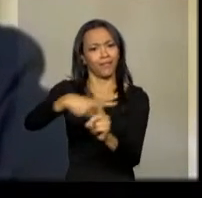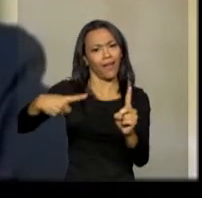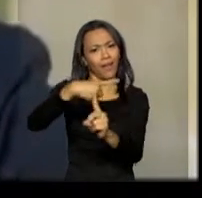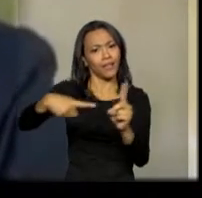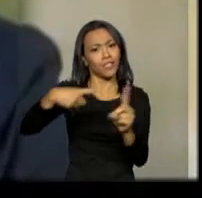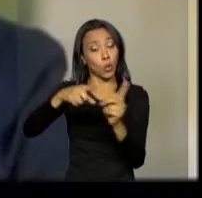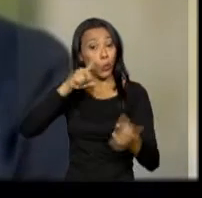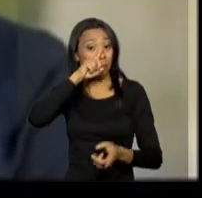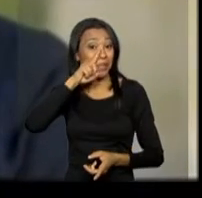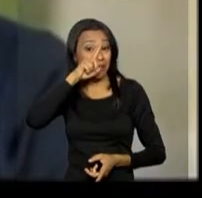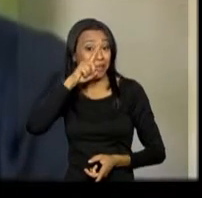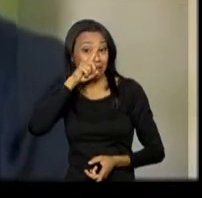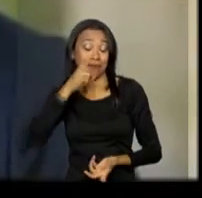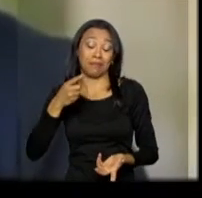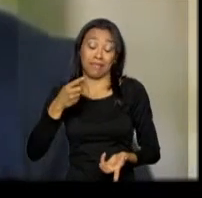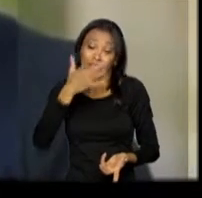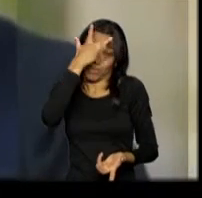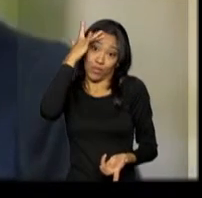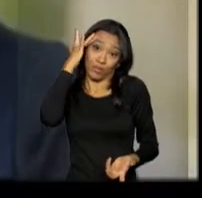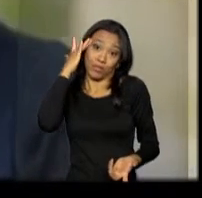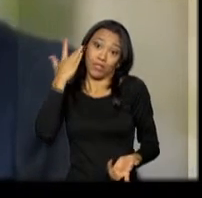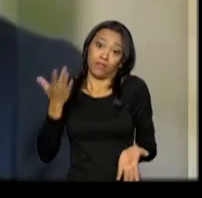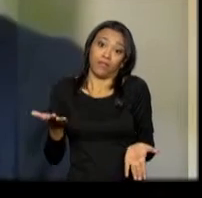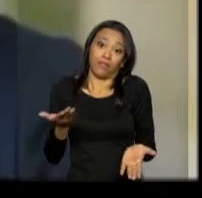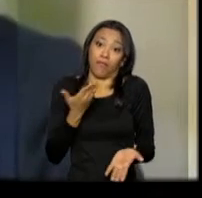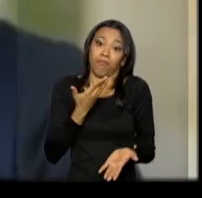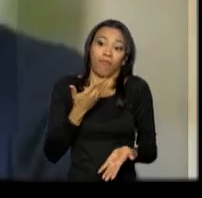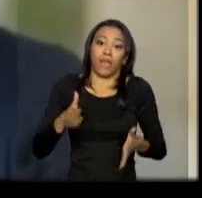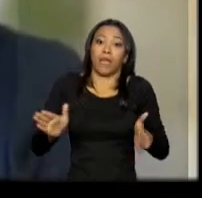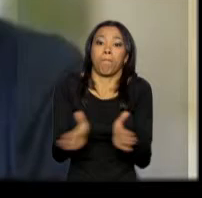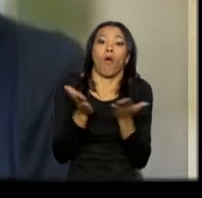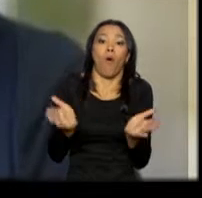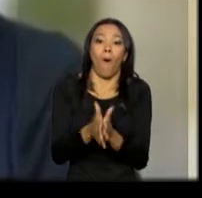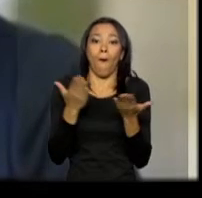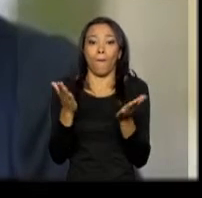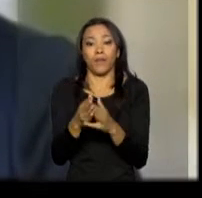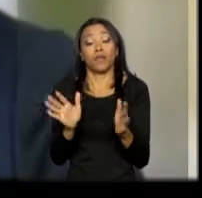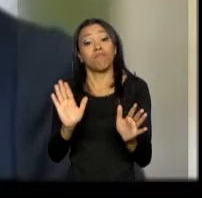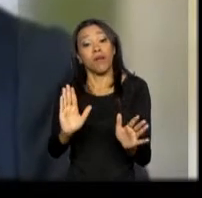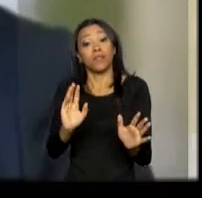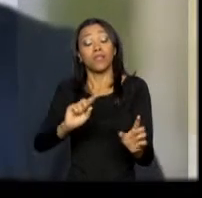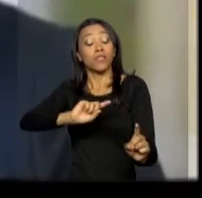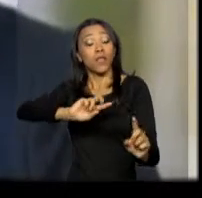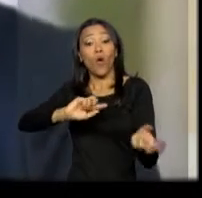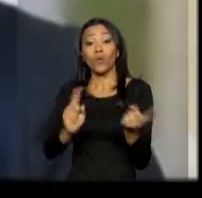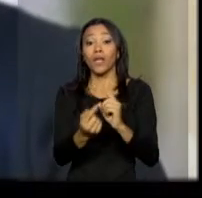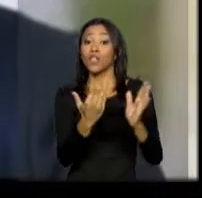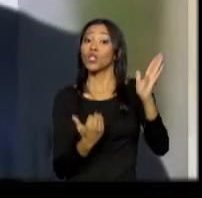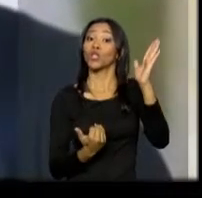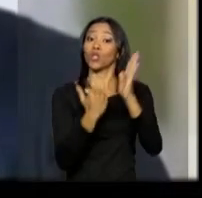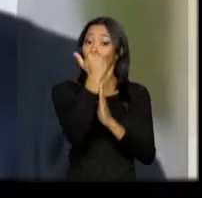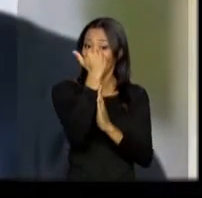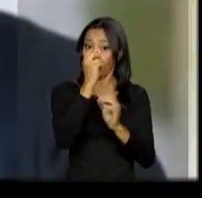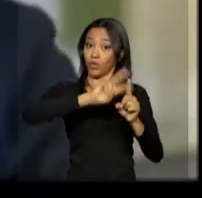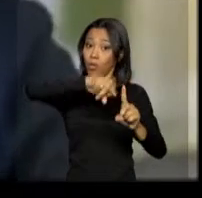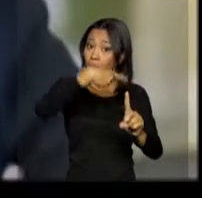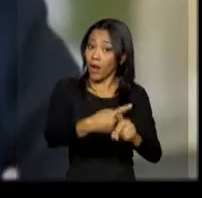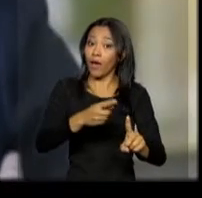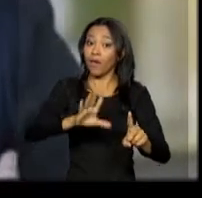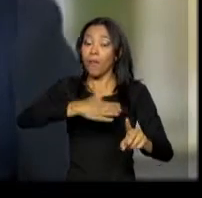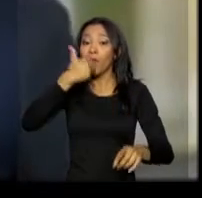das pessoas ficarem mais pobres e praticamente dobraram a possibilidade das pessoas melhorarem de